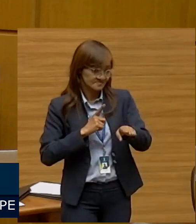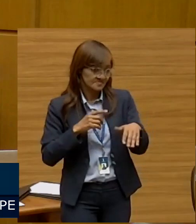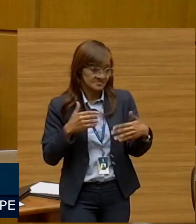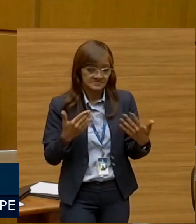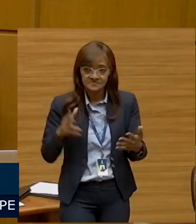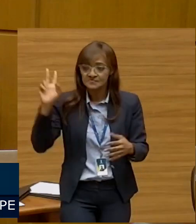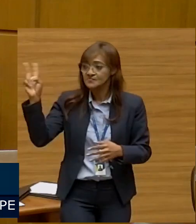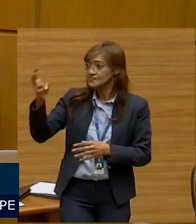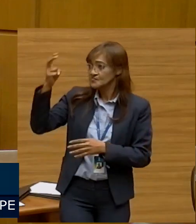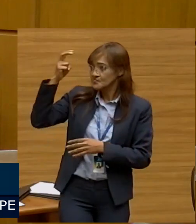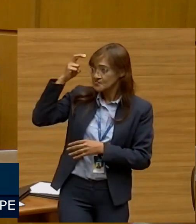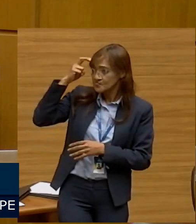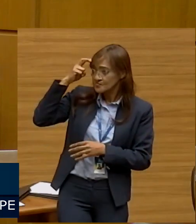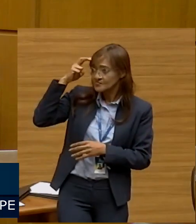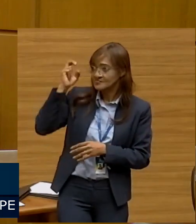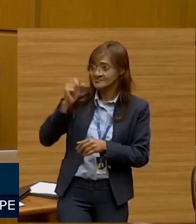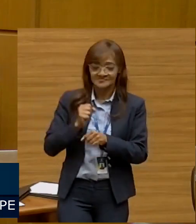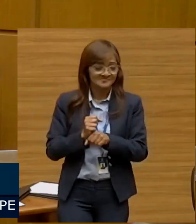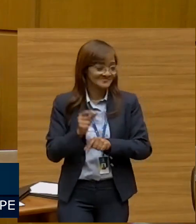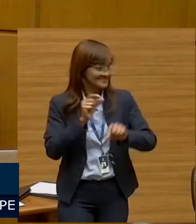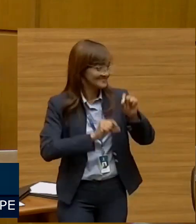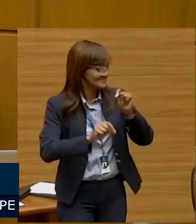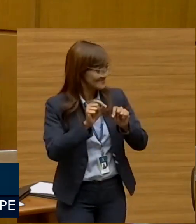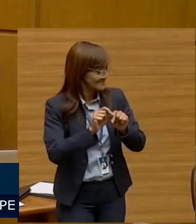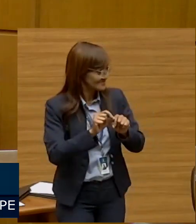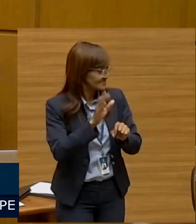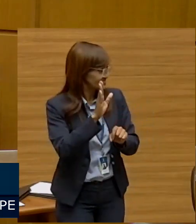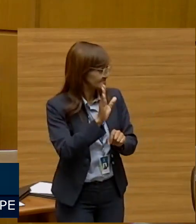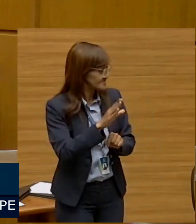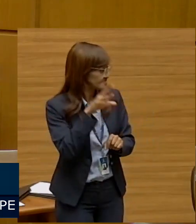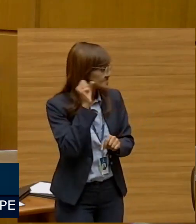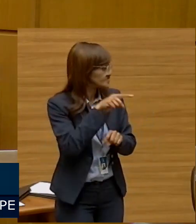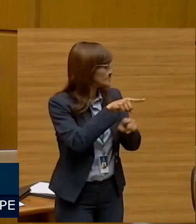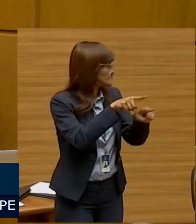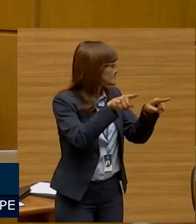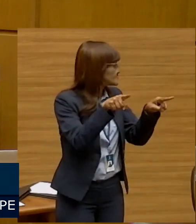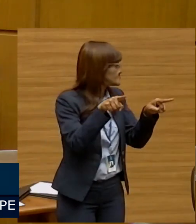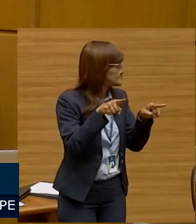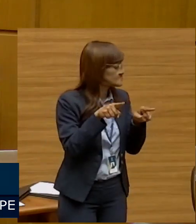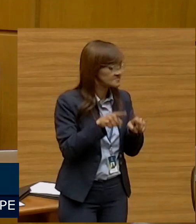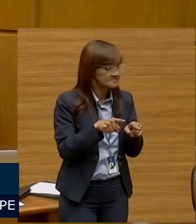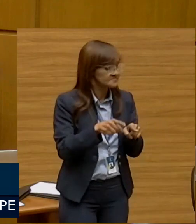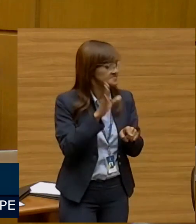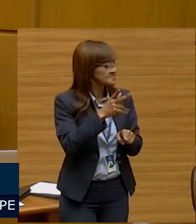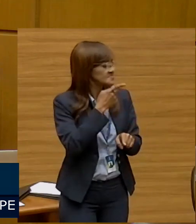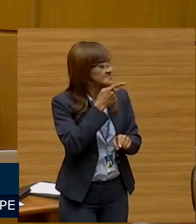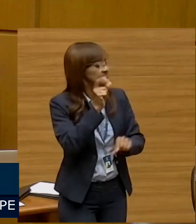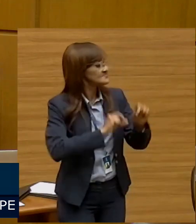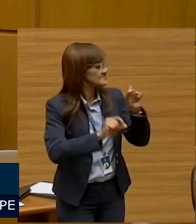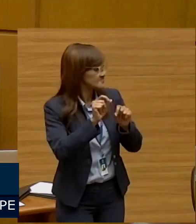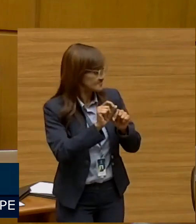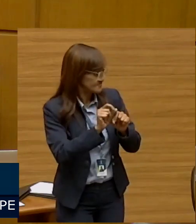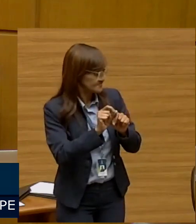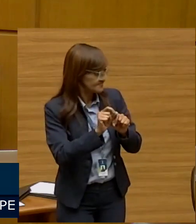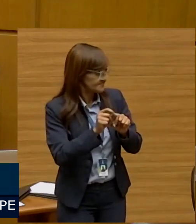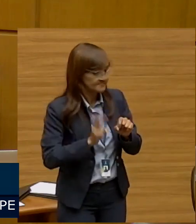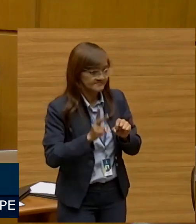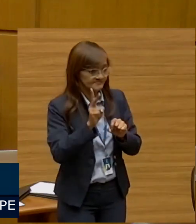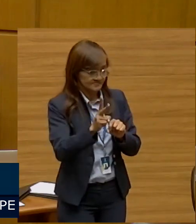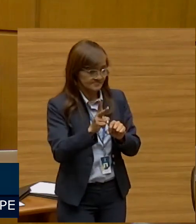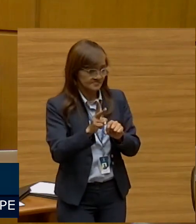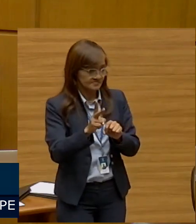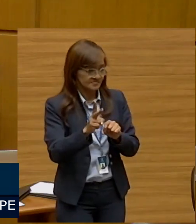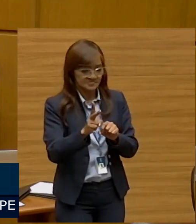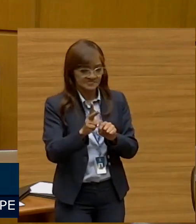cultura, no caso, a cultura de ouvinte, ela, por via de um discurso, cria barreira e rejeita a cultura